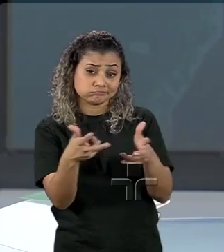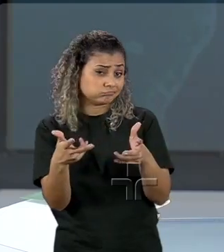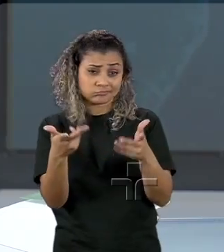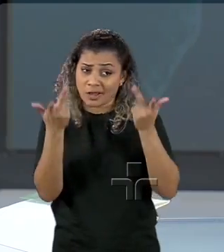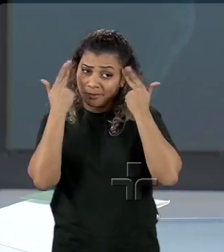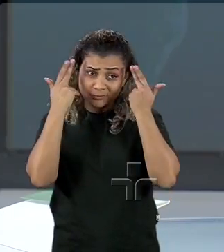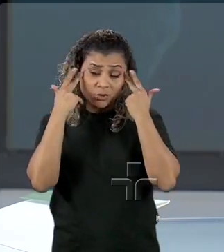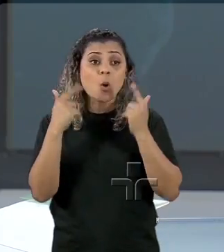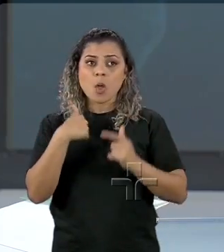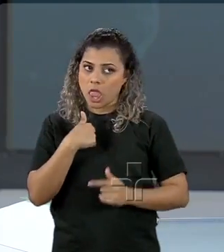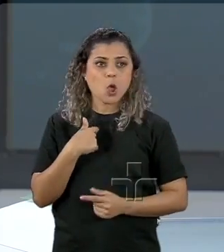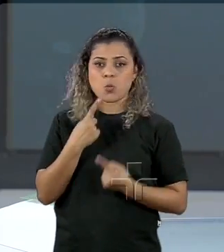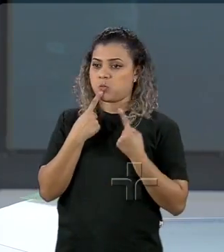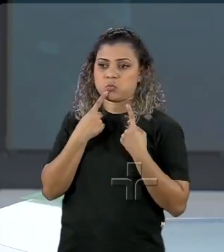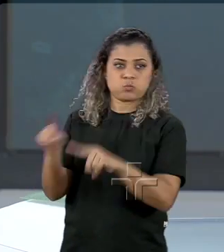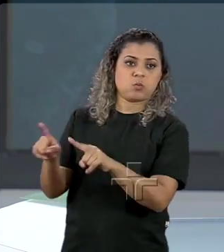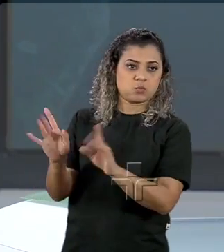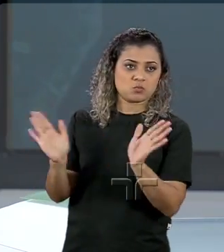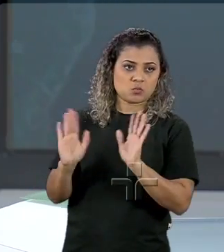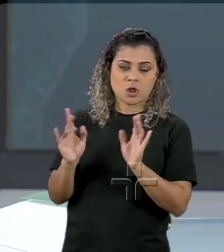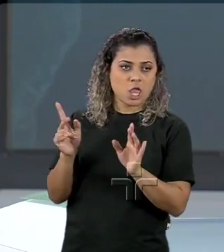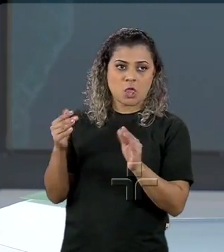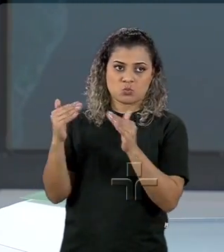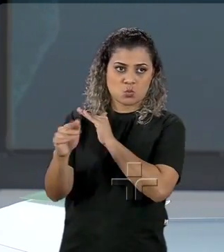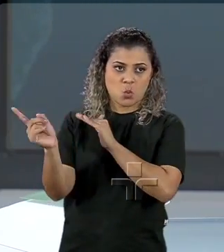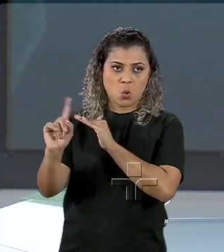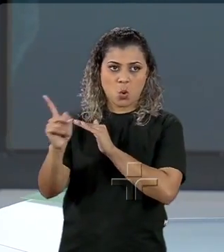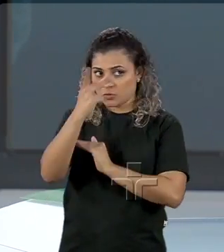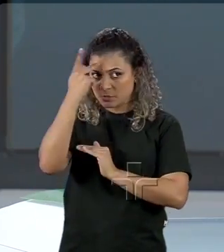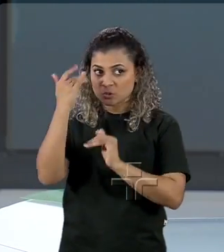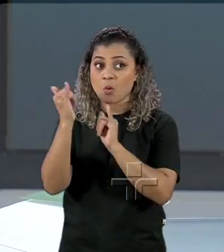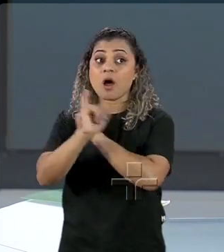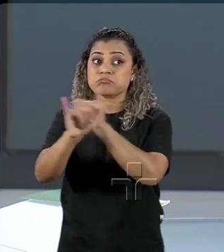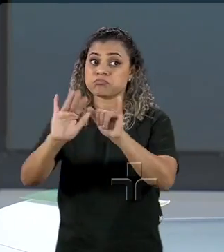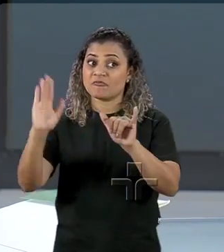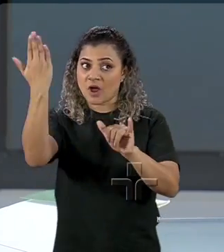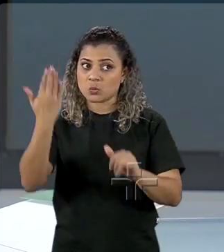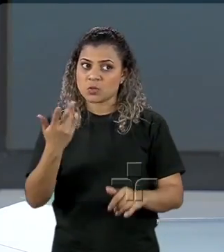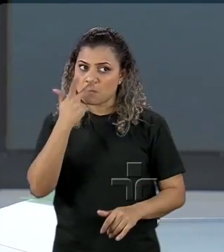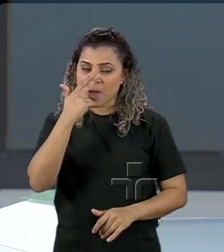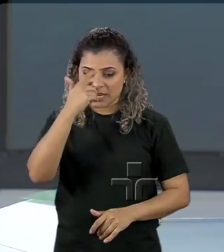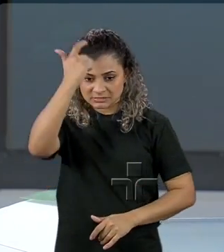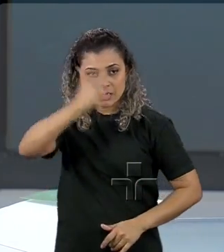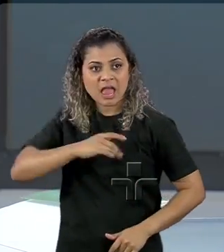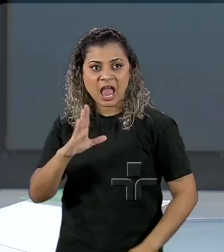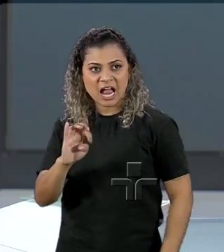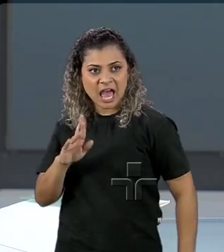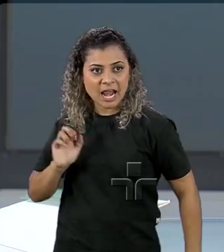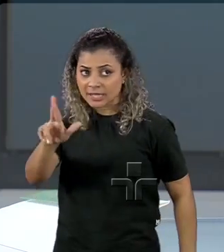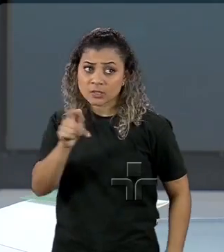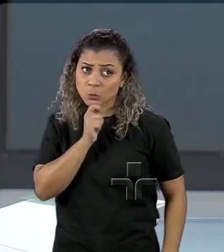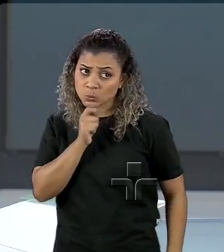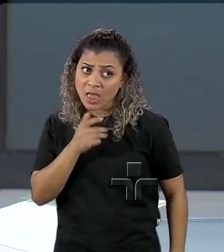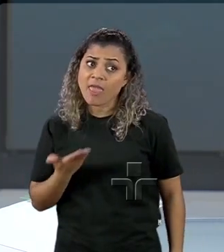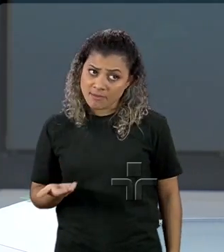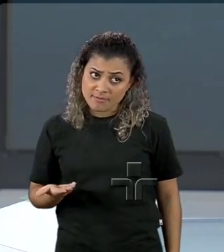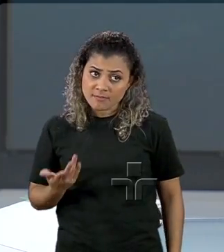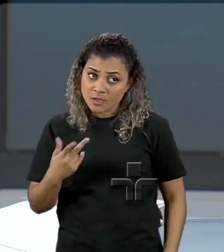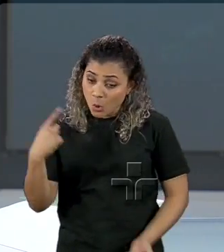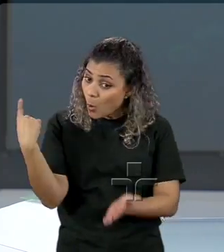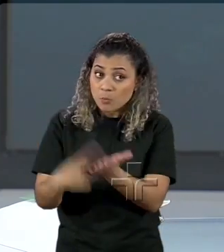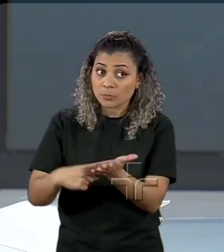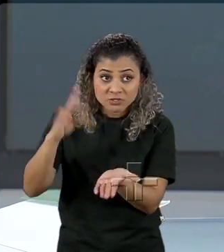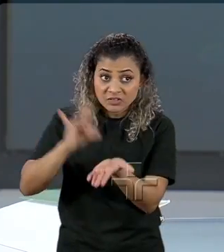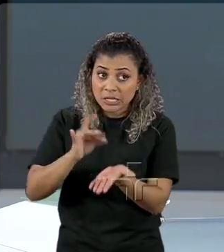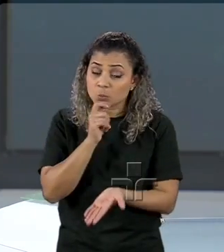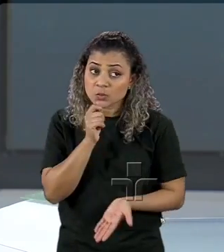que eu condeno quem faz uso das fake news. É falta até de caráter, não é? De decência, de compromisso com a verdade. Não